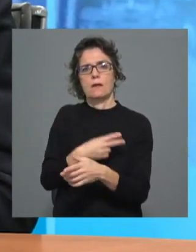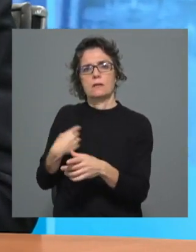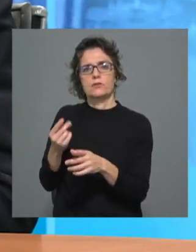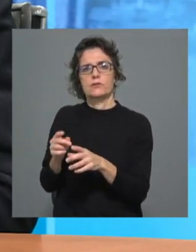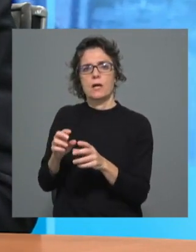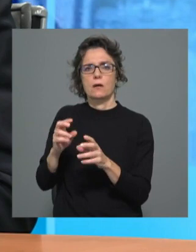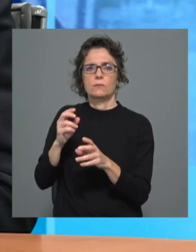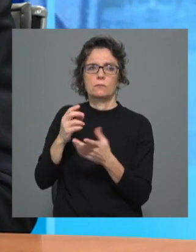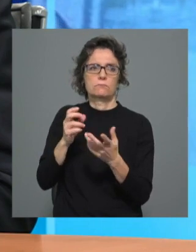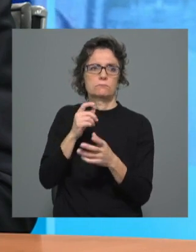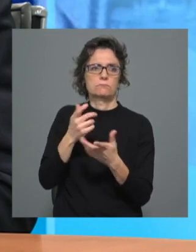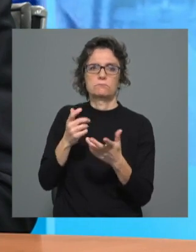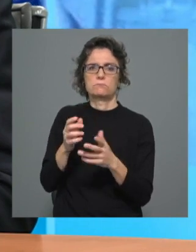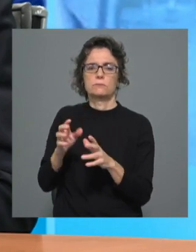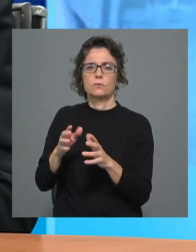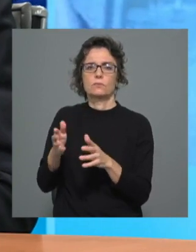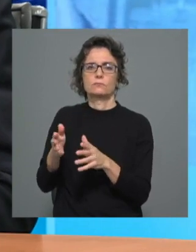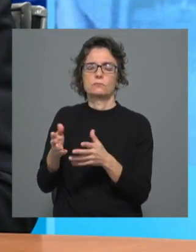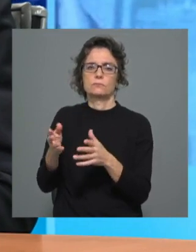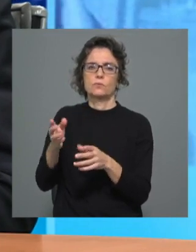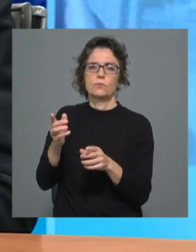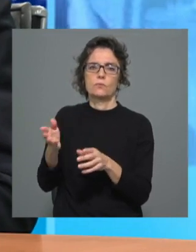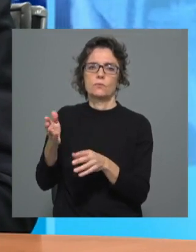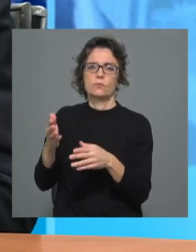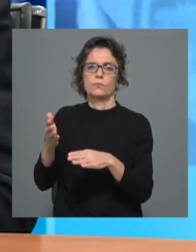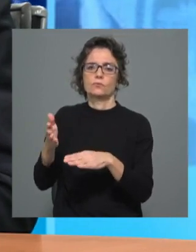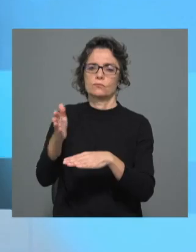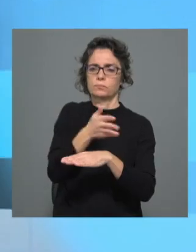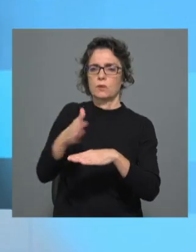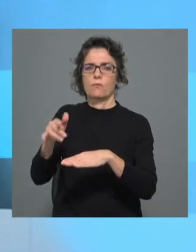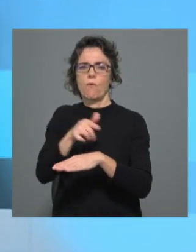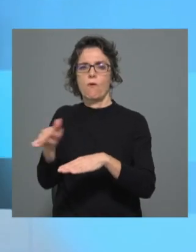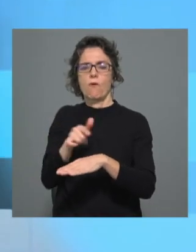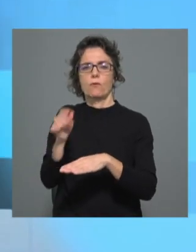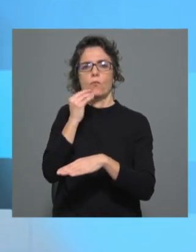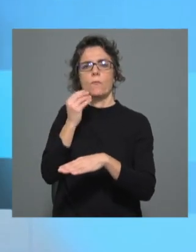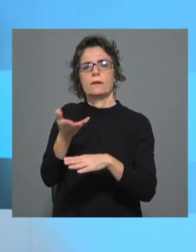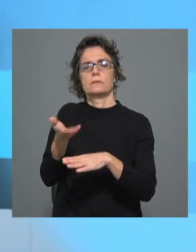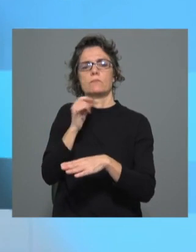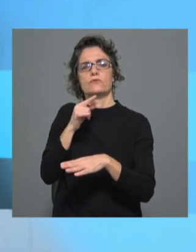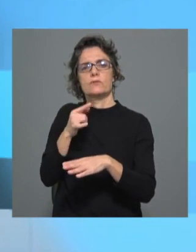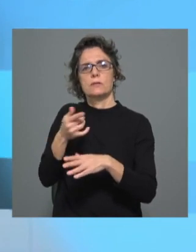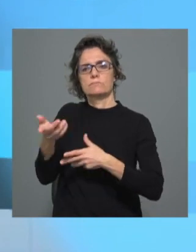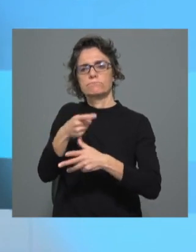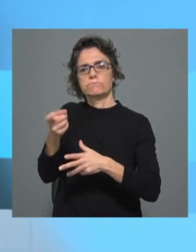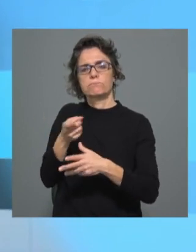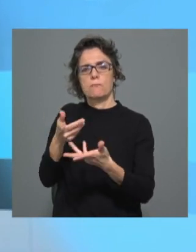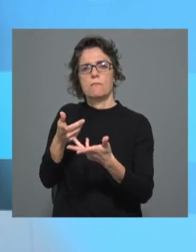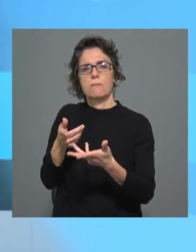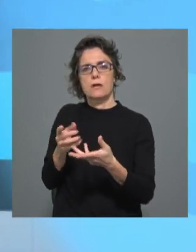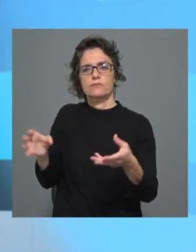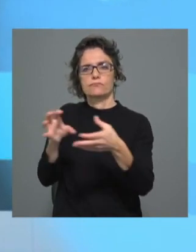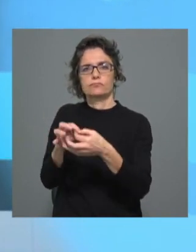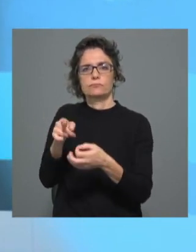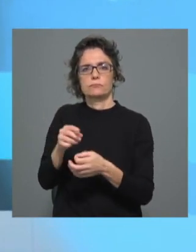do outro, poderiam contribuir para a paz. Esse diálogo ele vai acontecendo cada vez mais, e essa importância desse diálogo a nível religioso